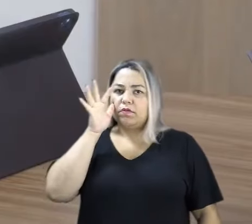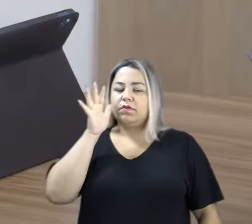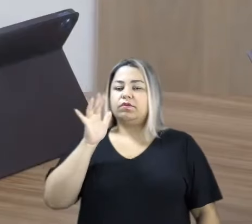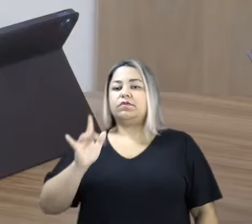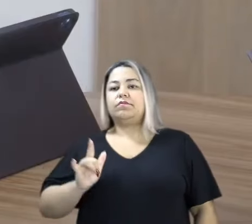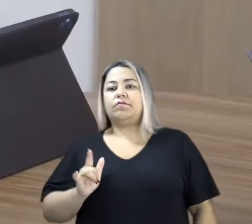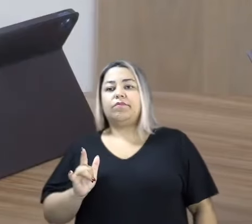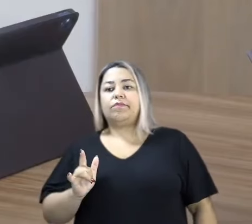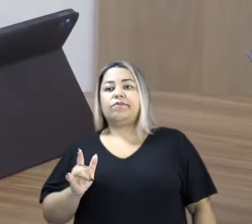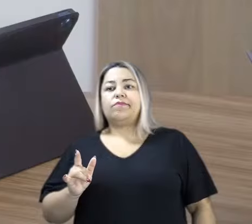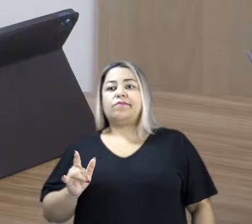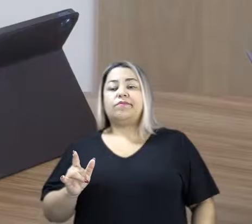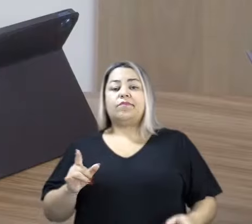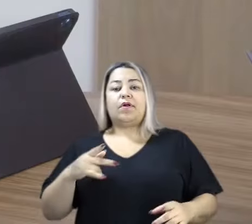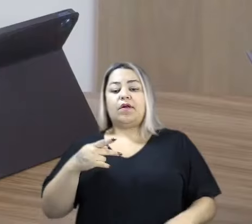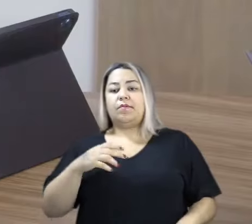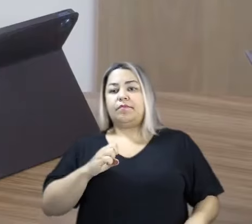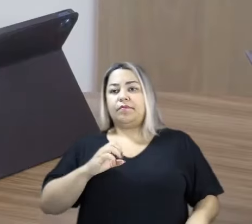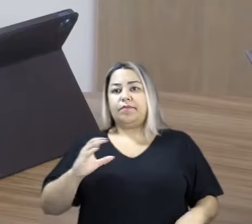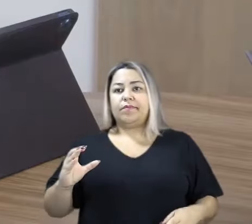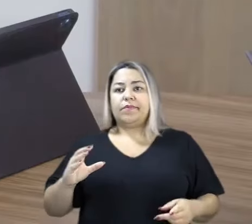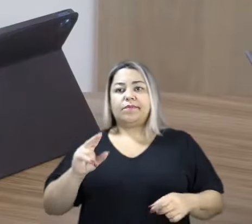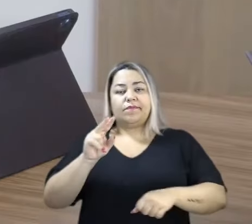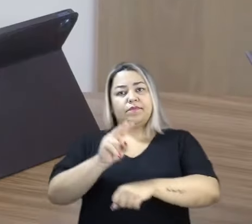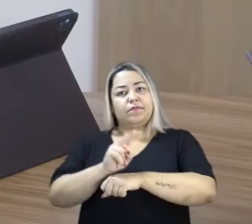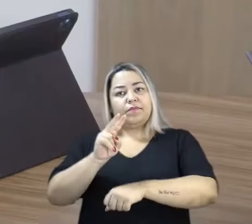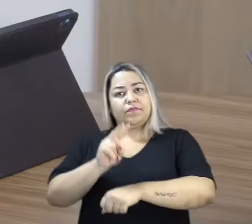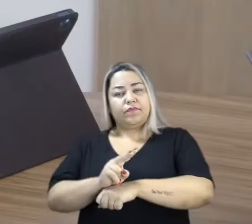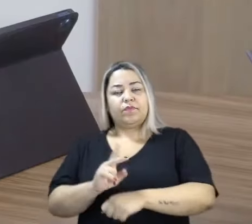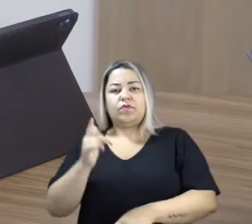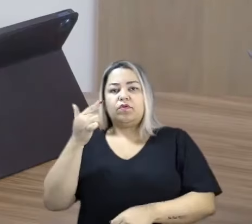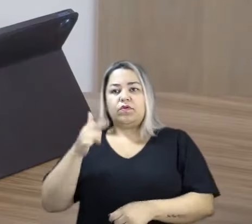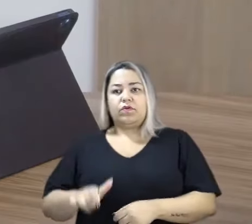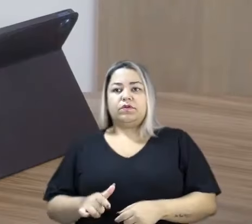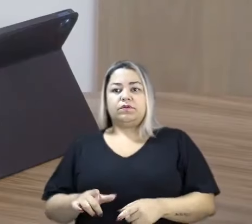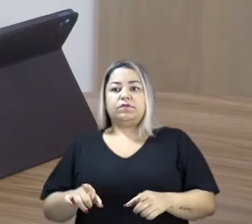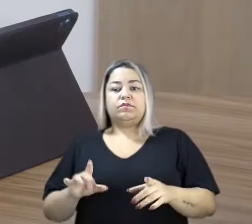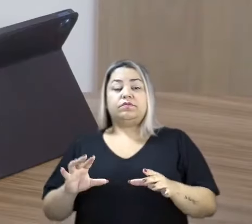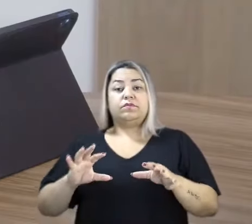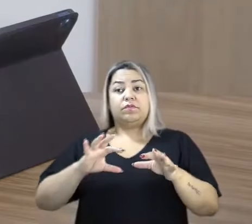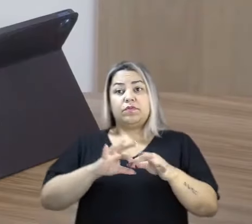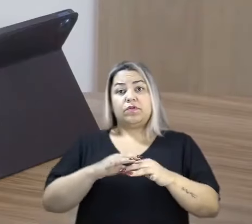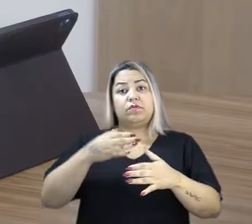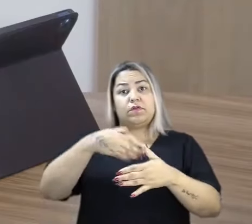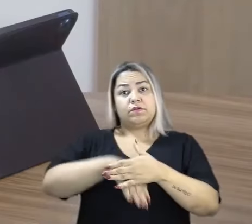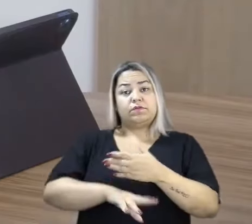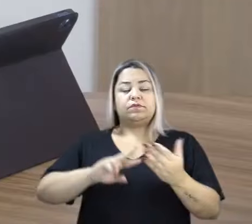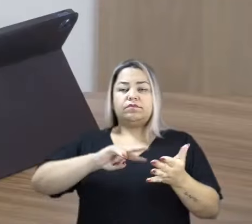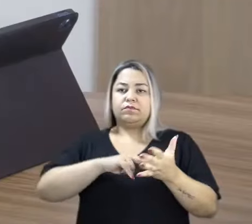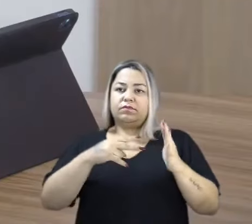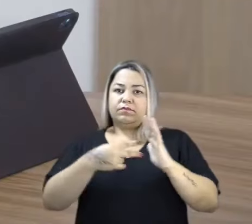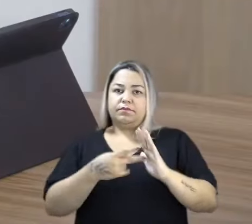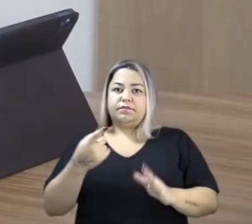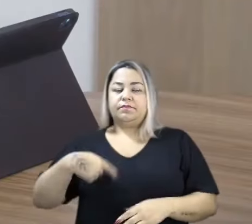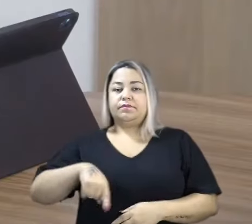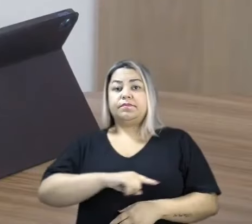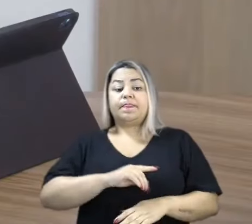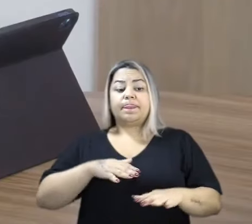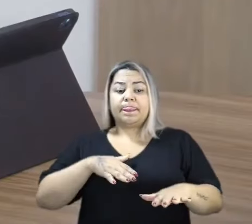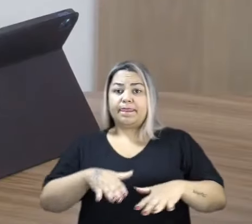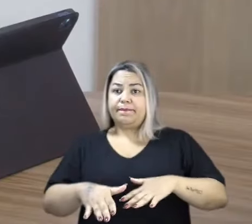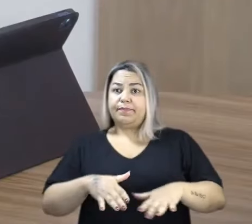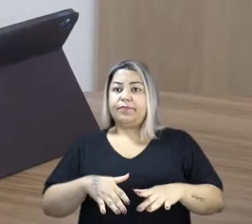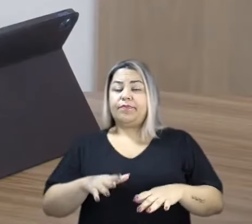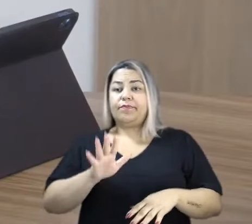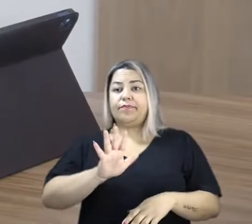gente vê PEC da blindagem, né, e a gente vê tantas outras sendo engavetadas, significa que a nossa mobilização